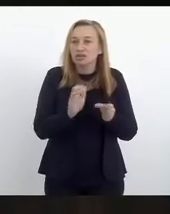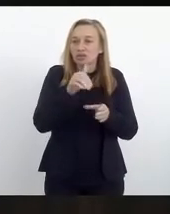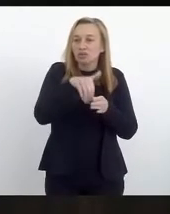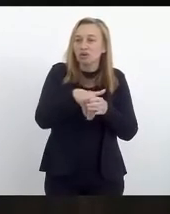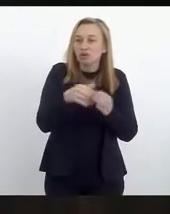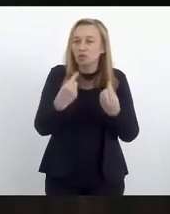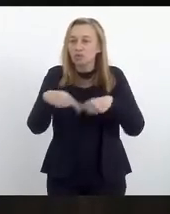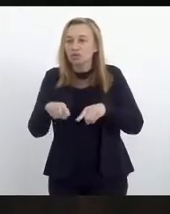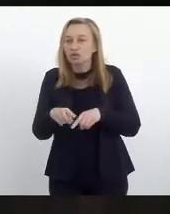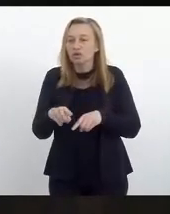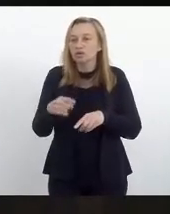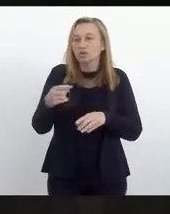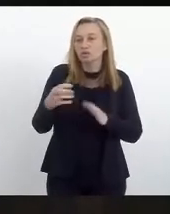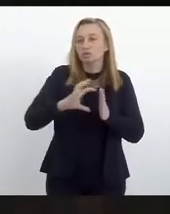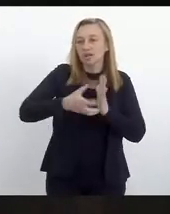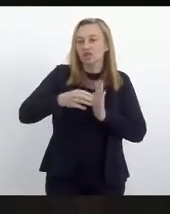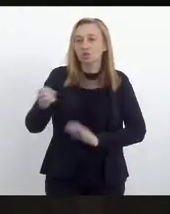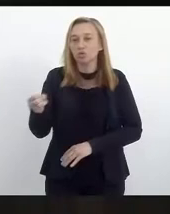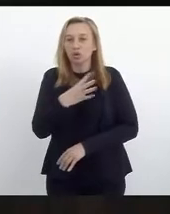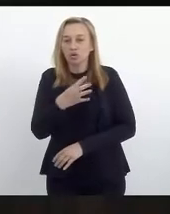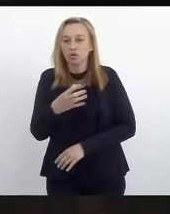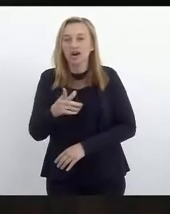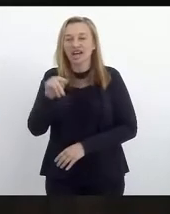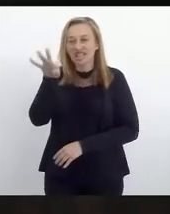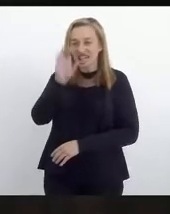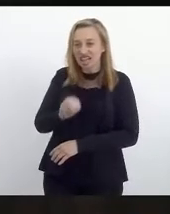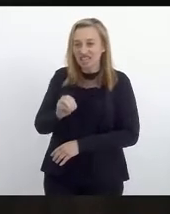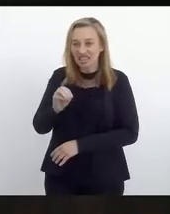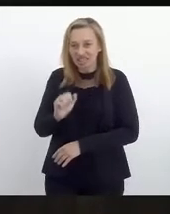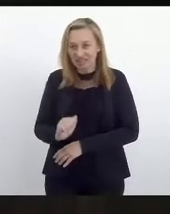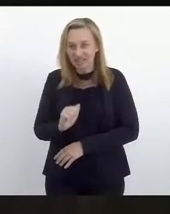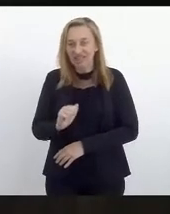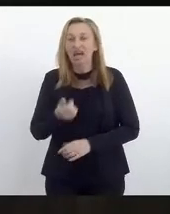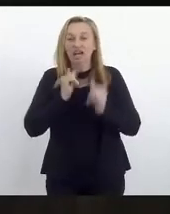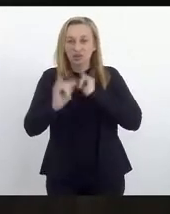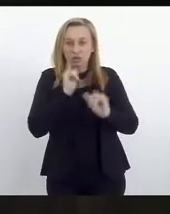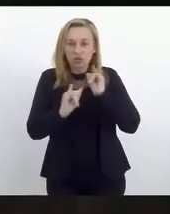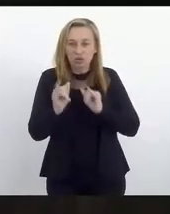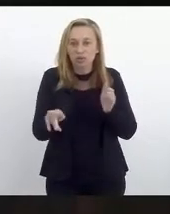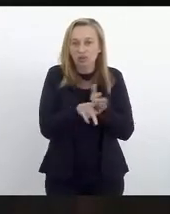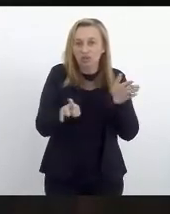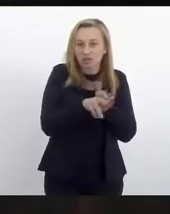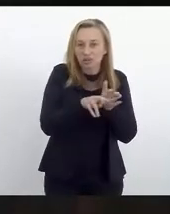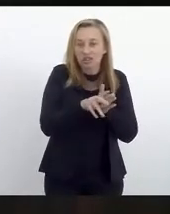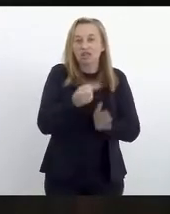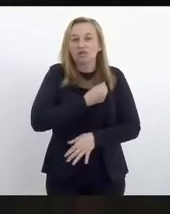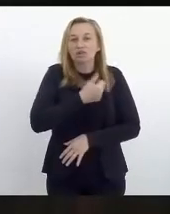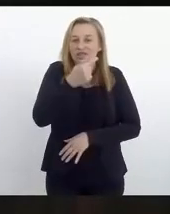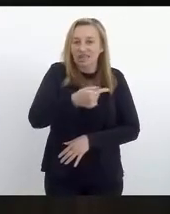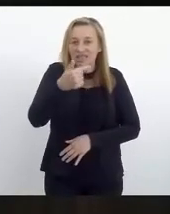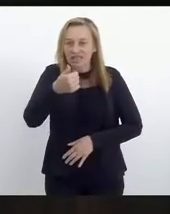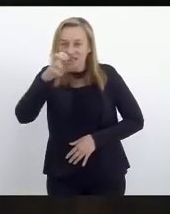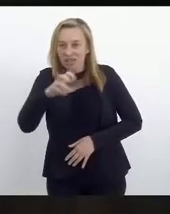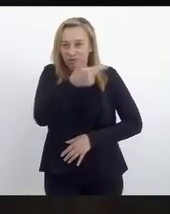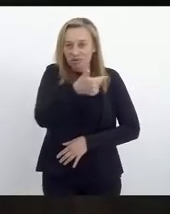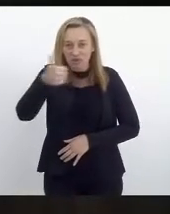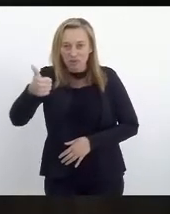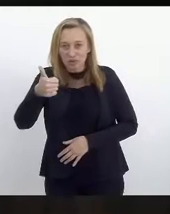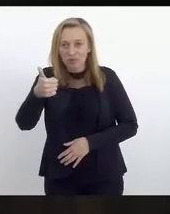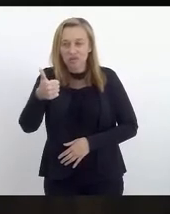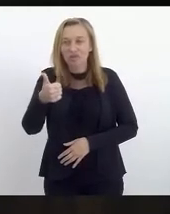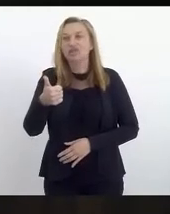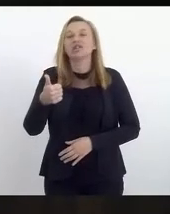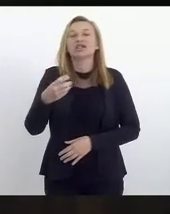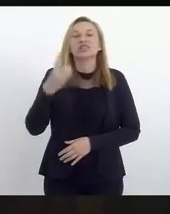Novo, da Adriana Baltazar do Novo. Anuncio, projeto de resolução número 715/2021,